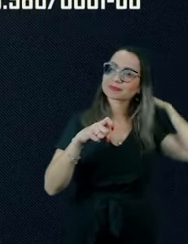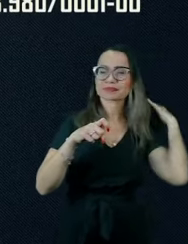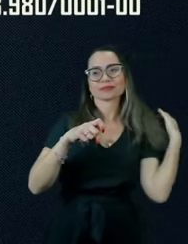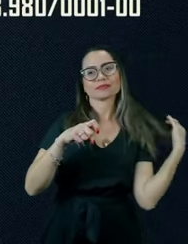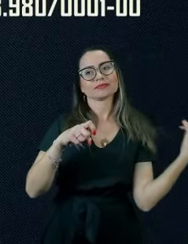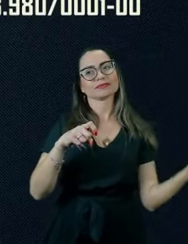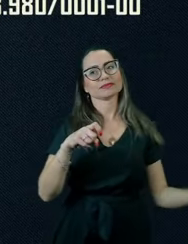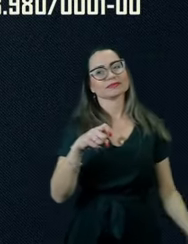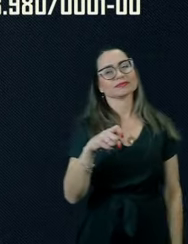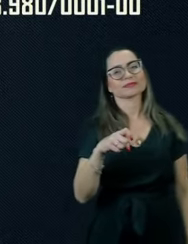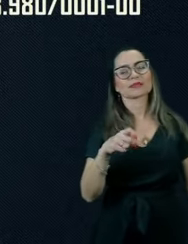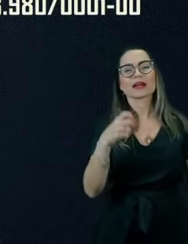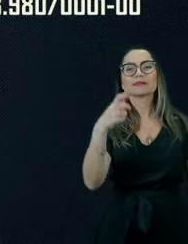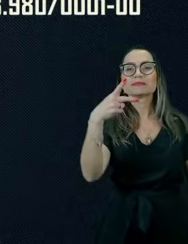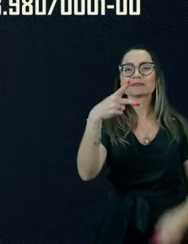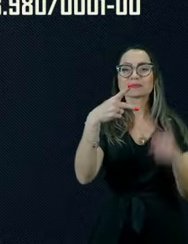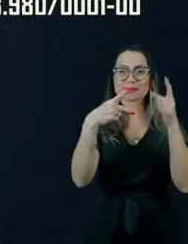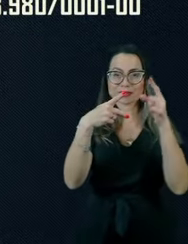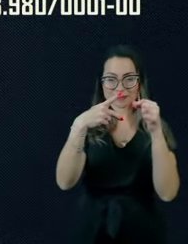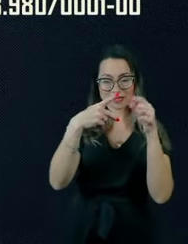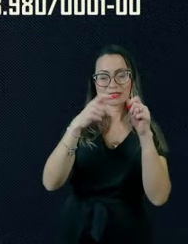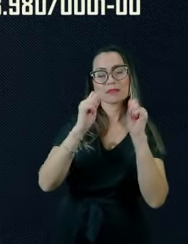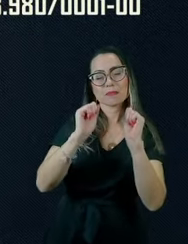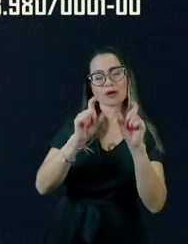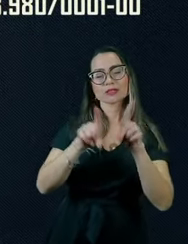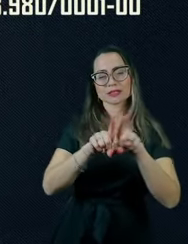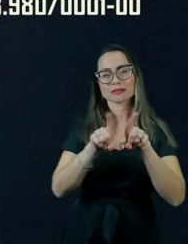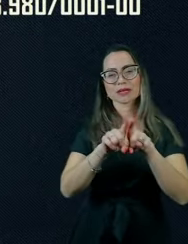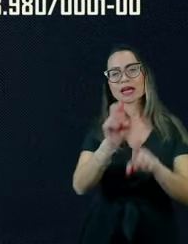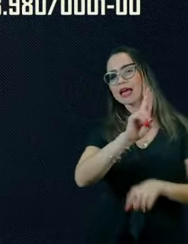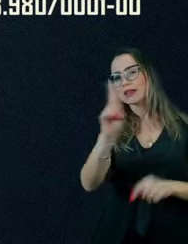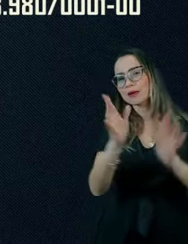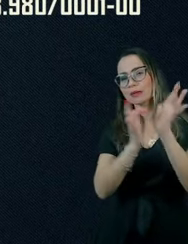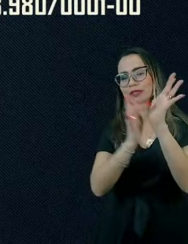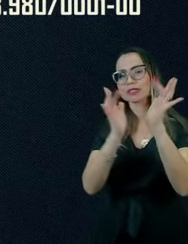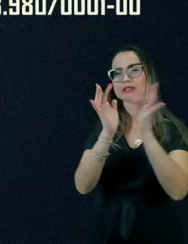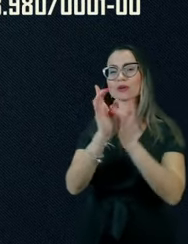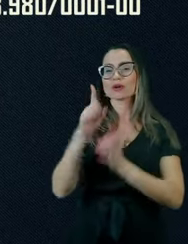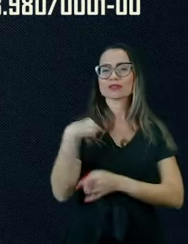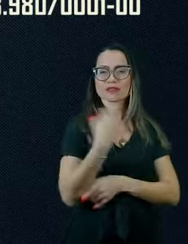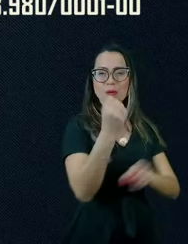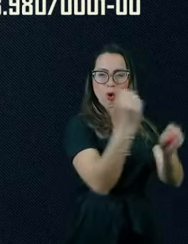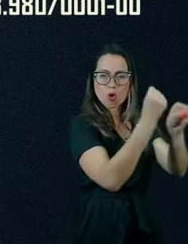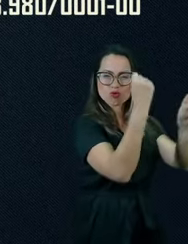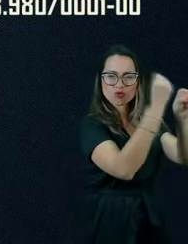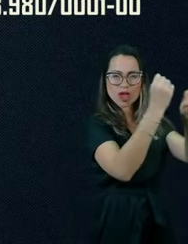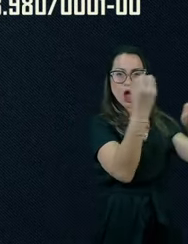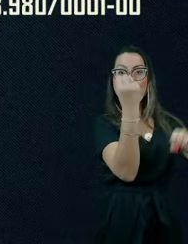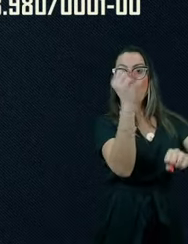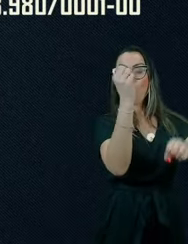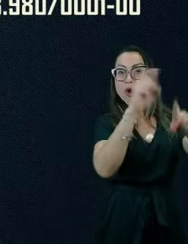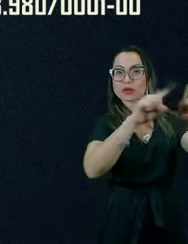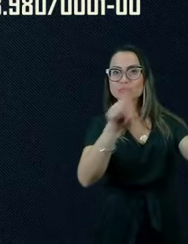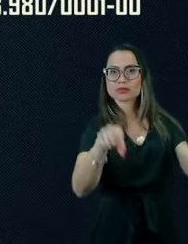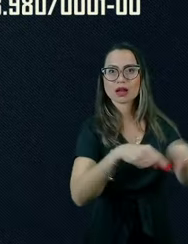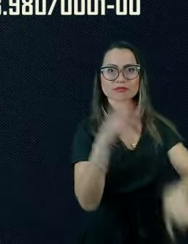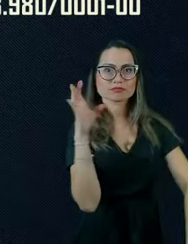fazer a sua oferta também. Em nome de Jesus, nós vamos construir essas 8 salas em tempo recorde. Quem é que crê?